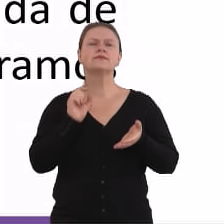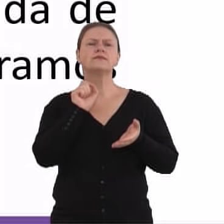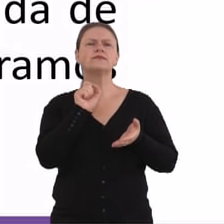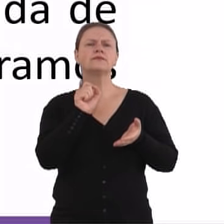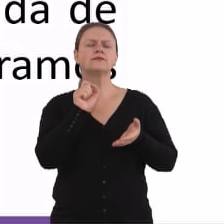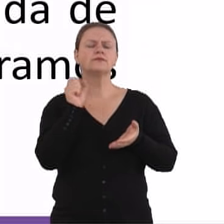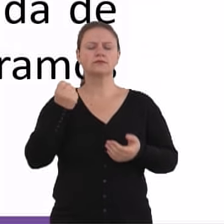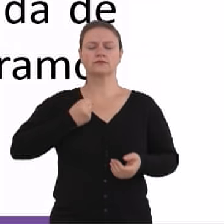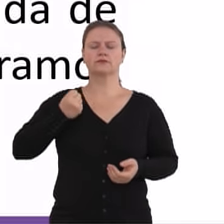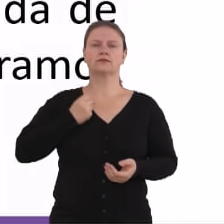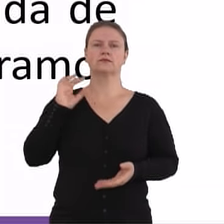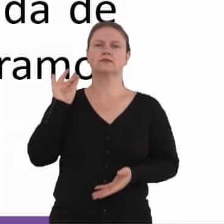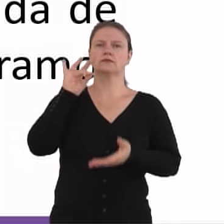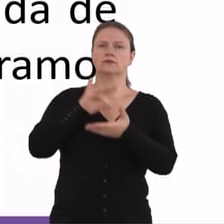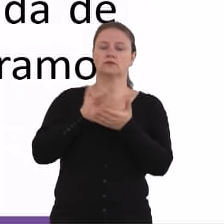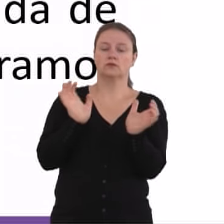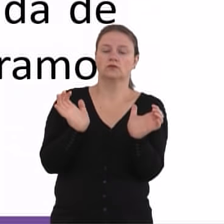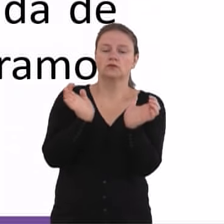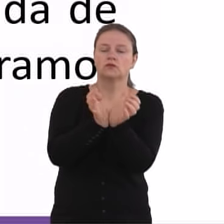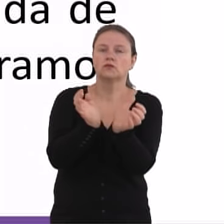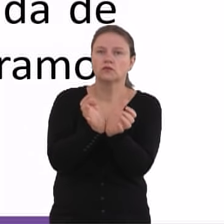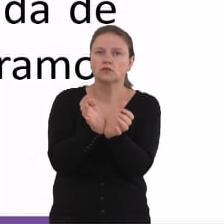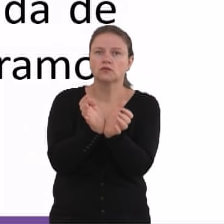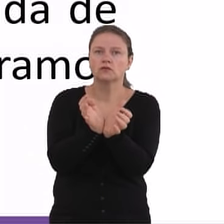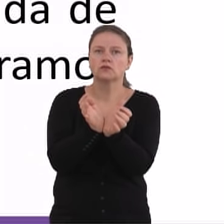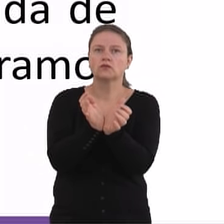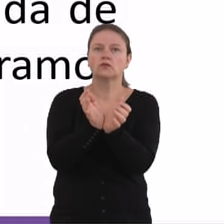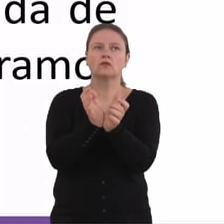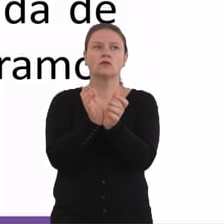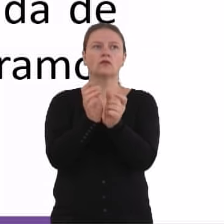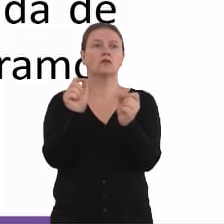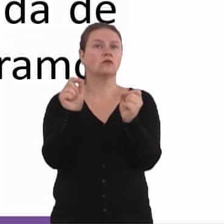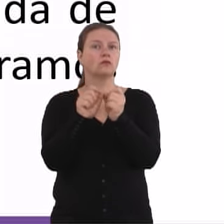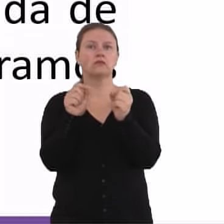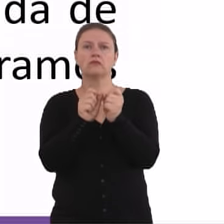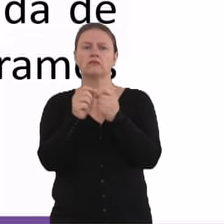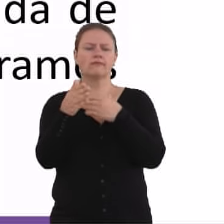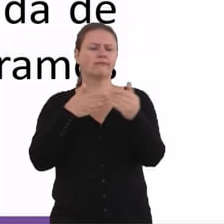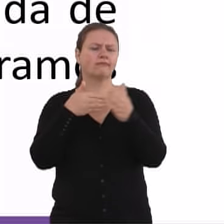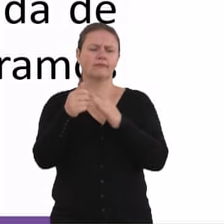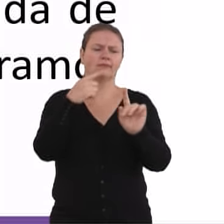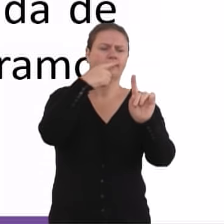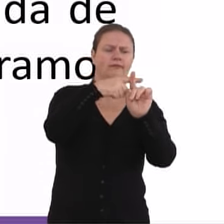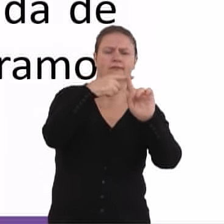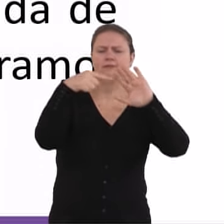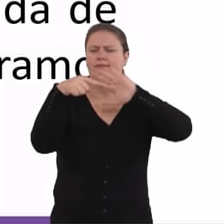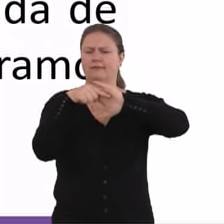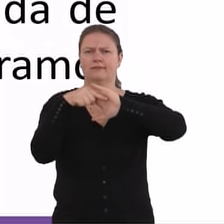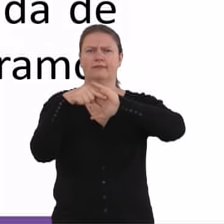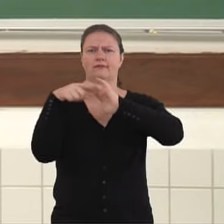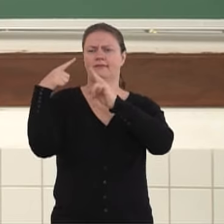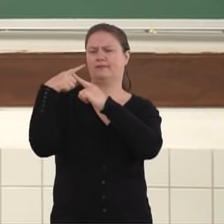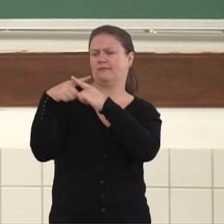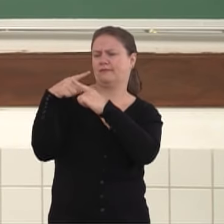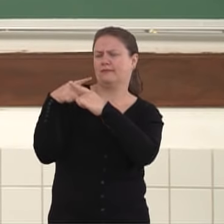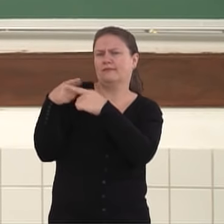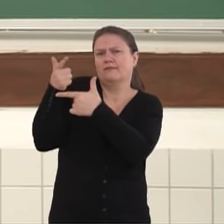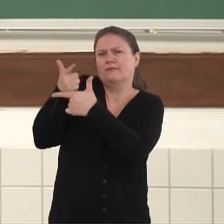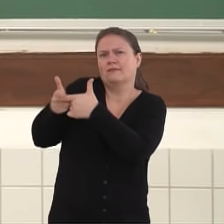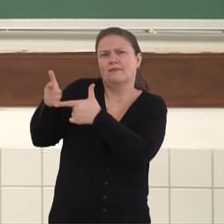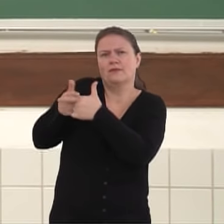números reais. O conjunto dos números reais, efetuamos qualquer operação, adição, subtração,